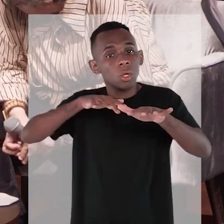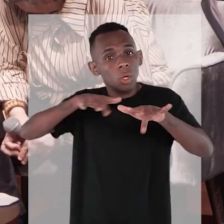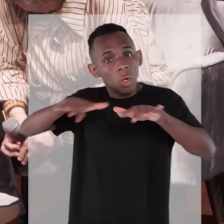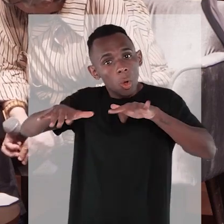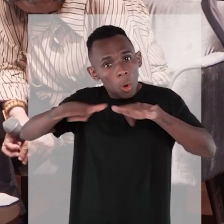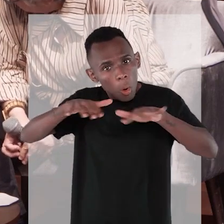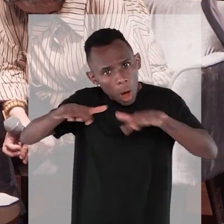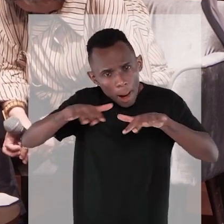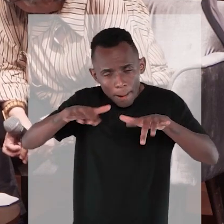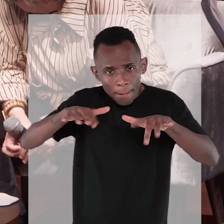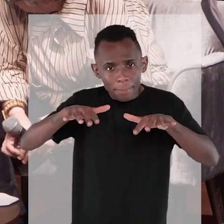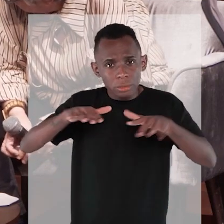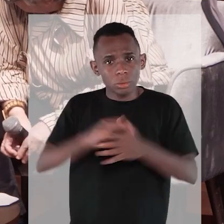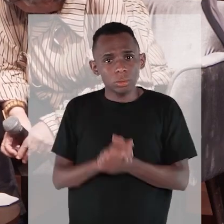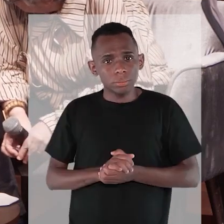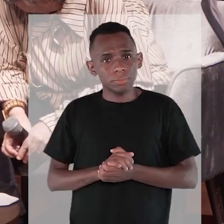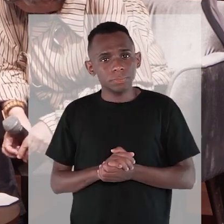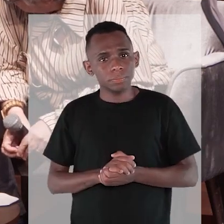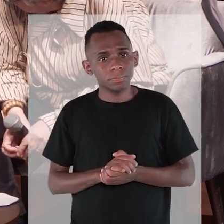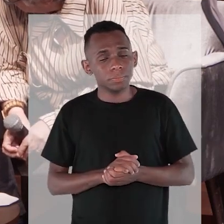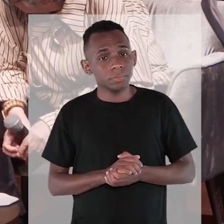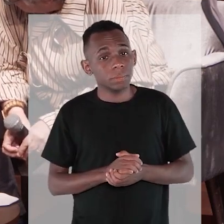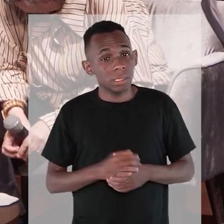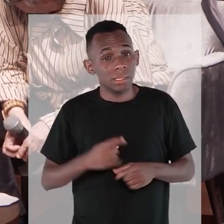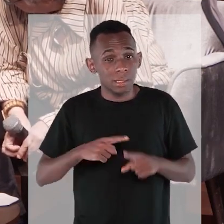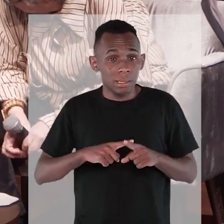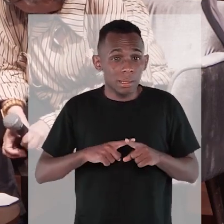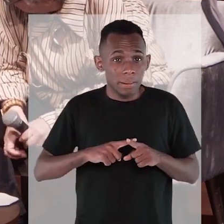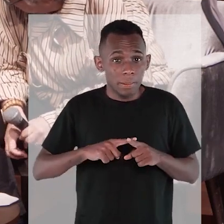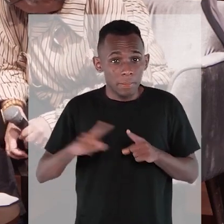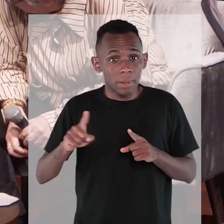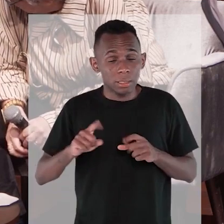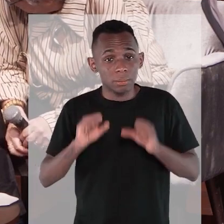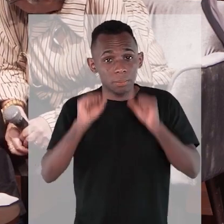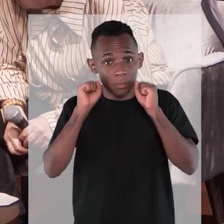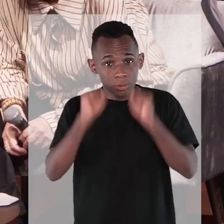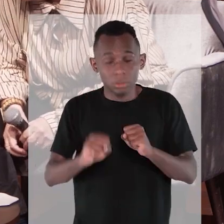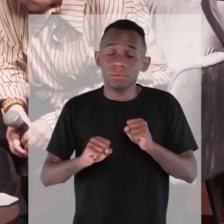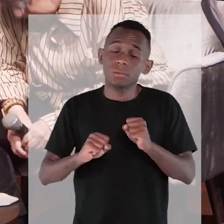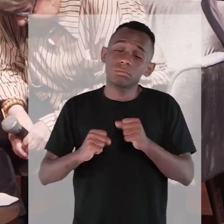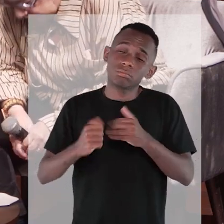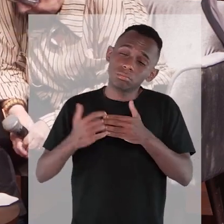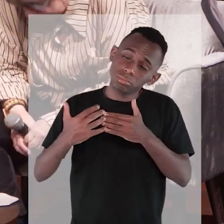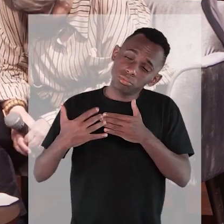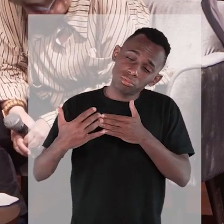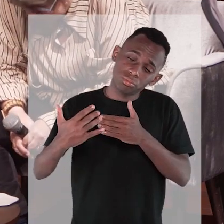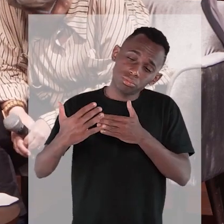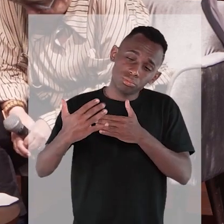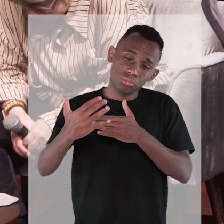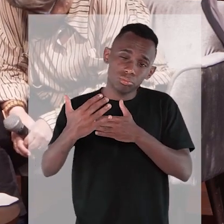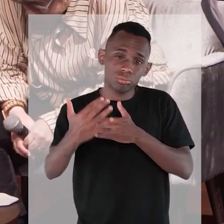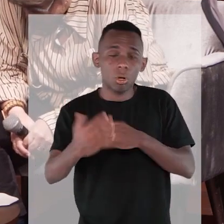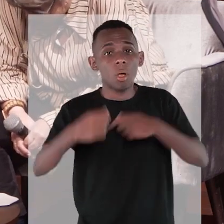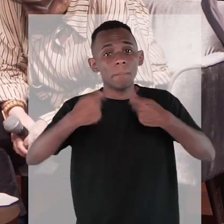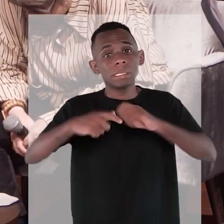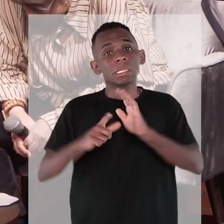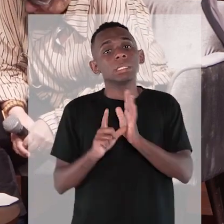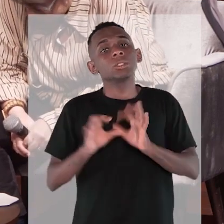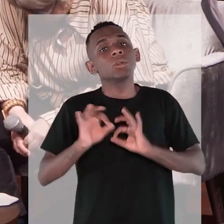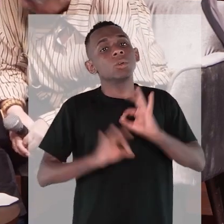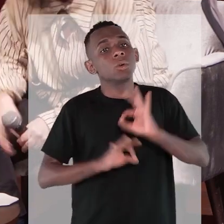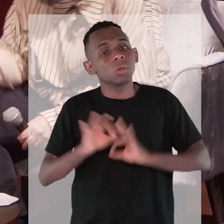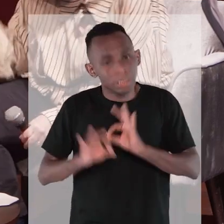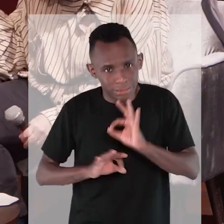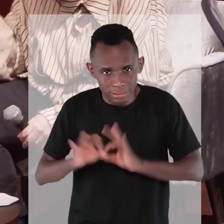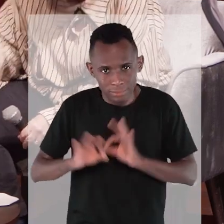massas. Agora, para a duração desse poder, é preciso, aí a importância da sua... É preciso que ele se organize